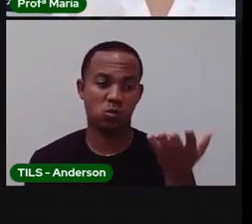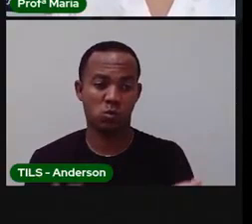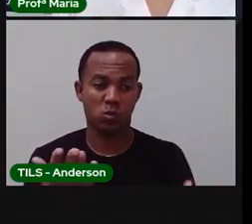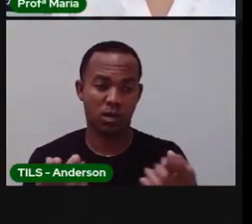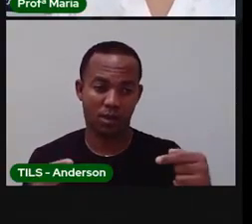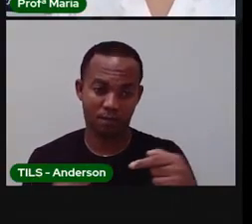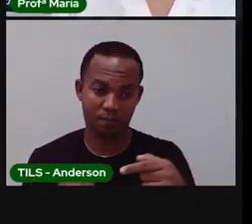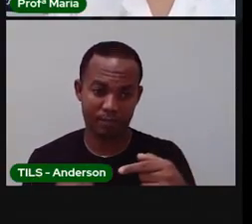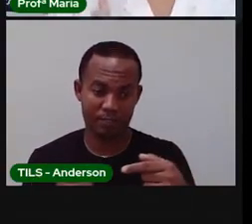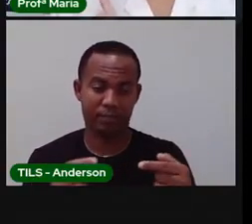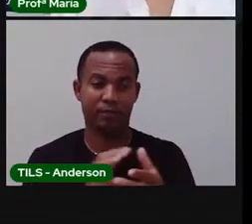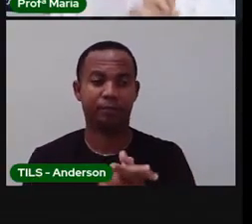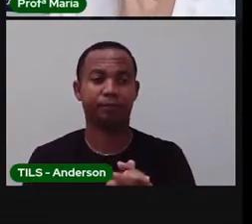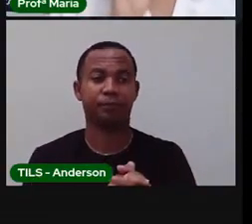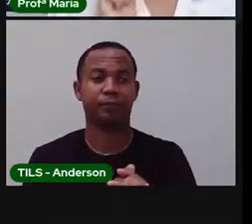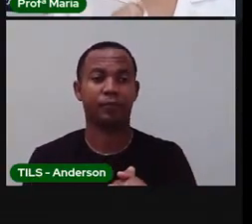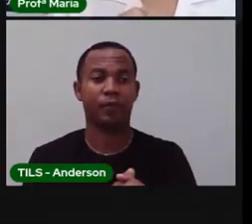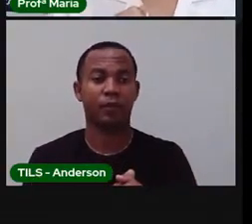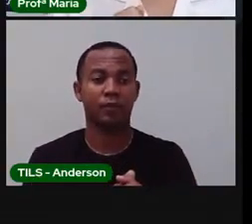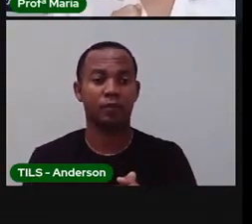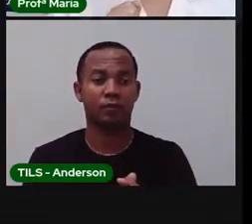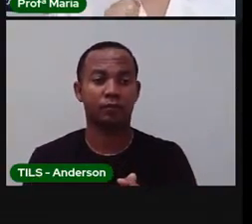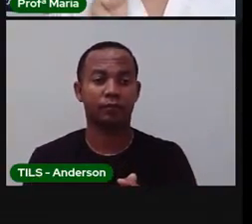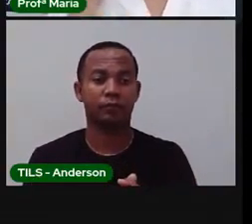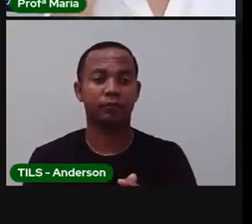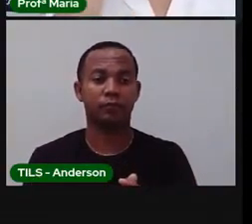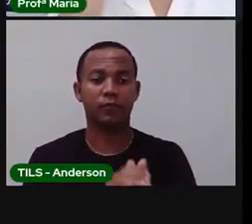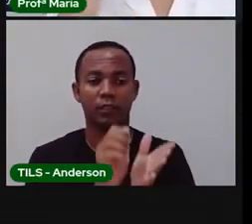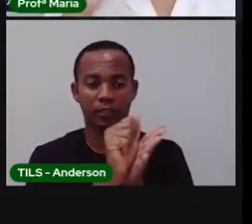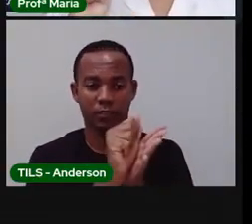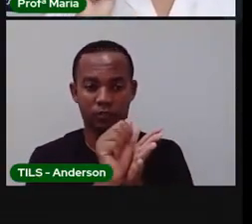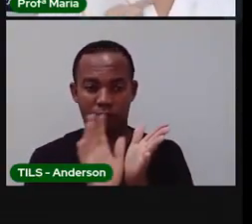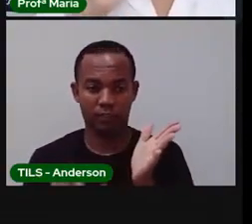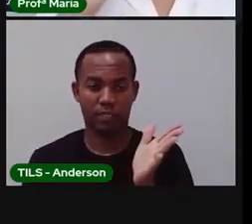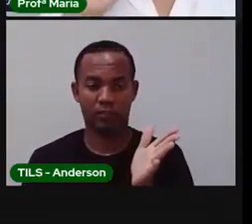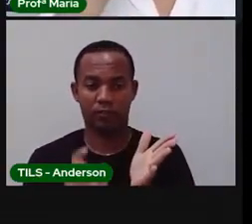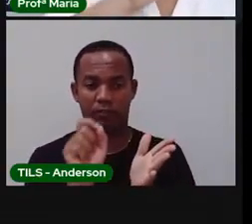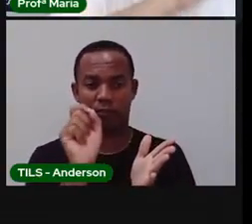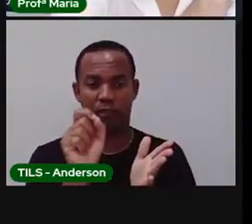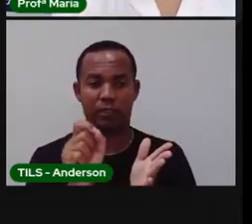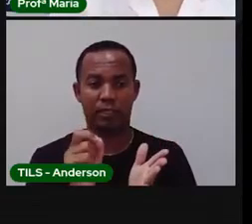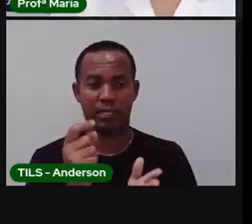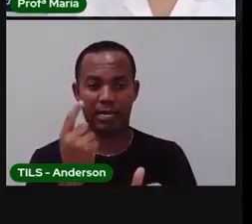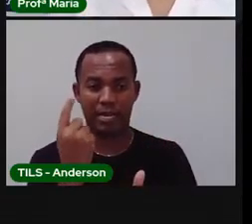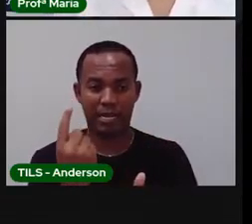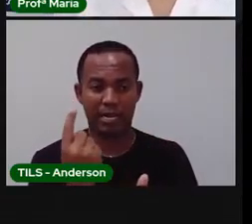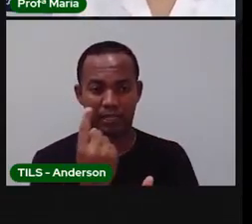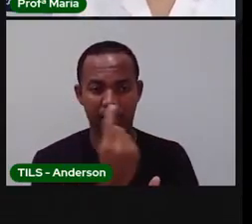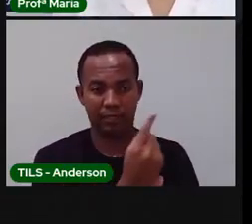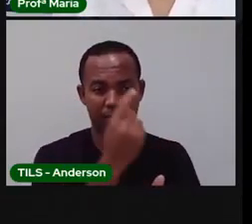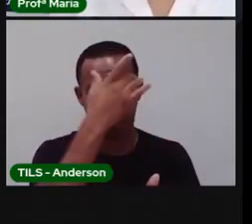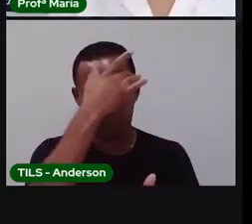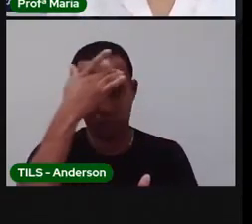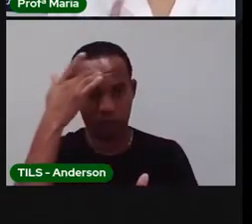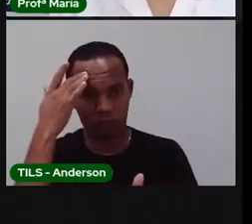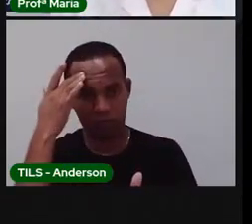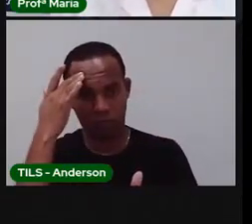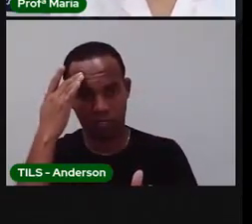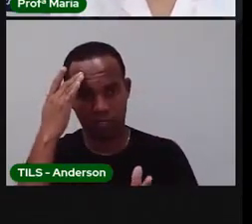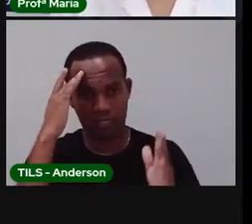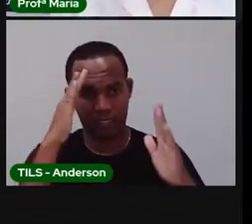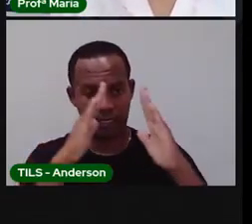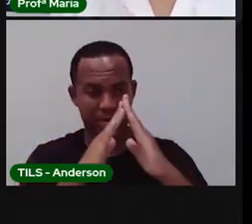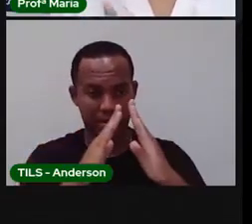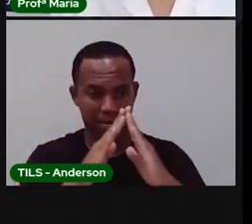quilo, certo? Então, faça uma atividadezinha rapidinho aí. Se cada pessoa da sua casa